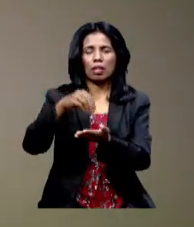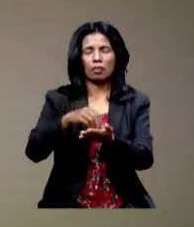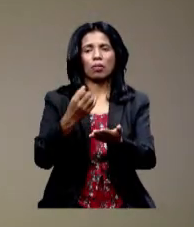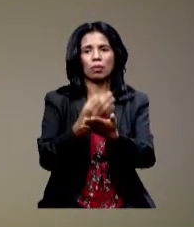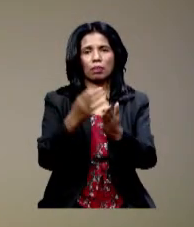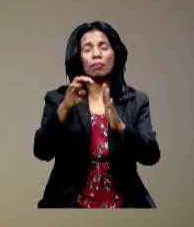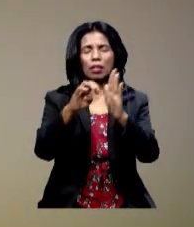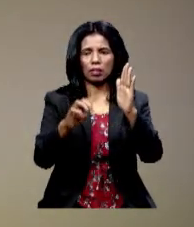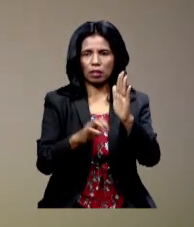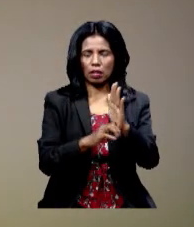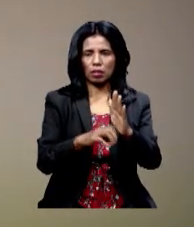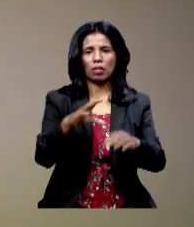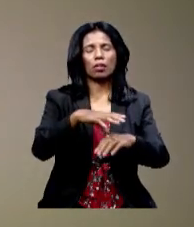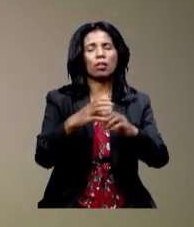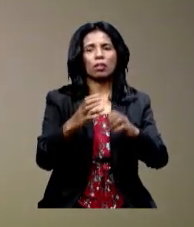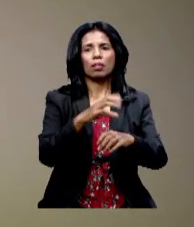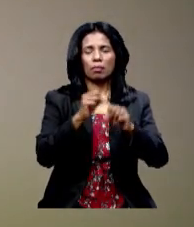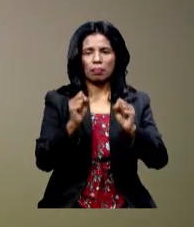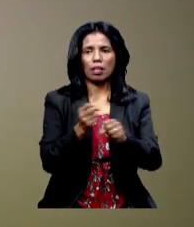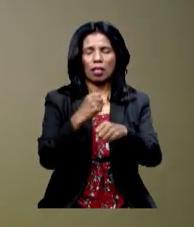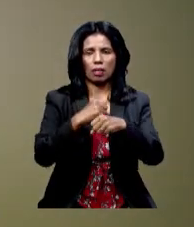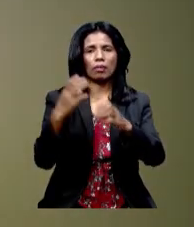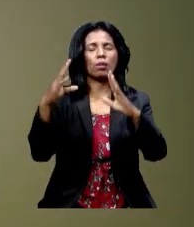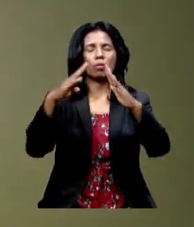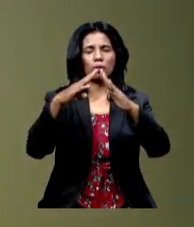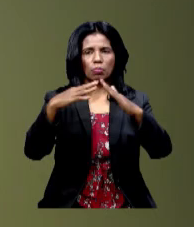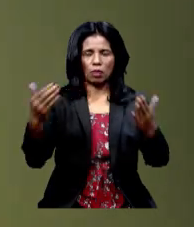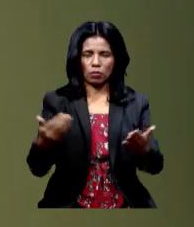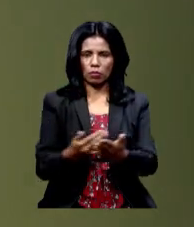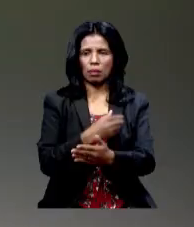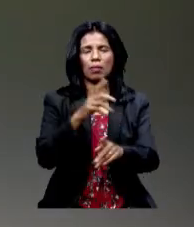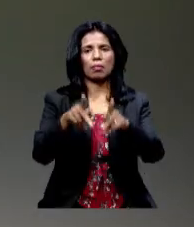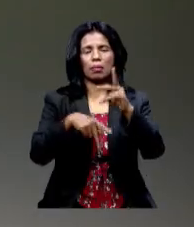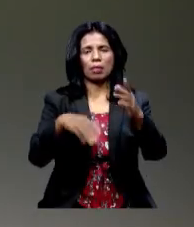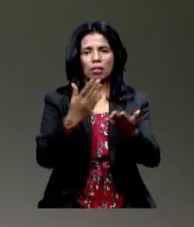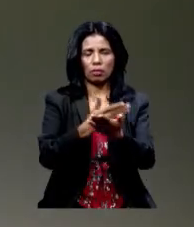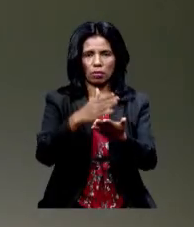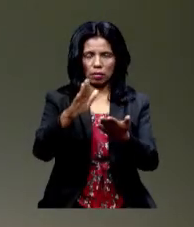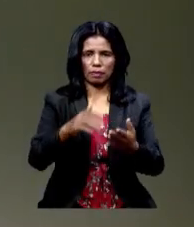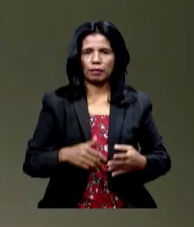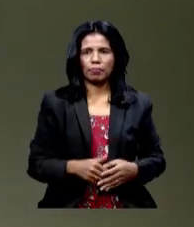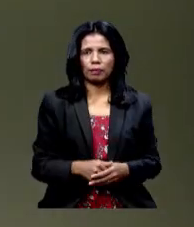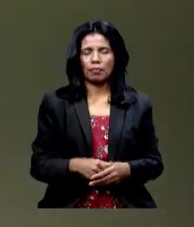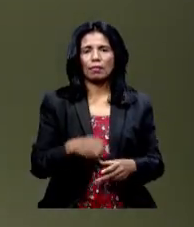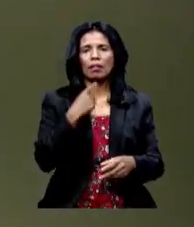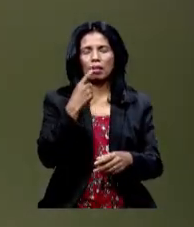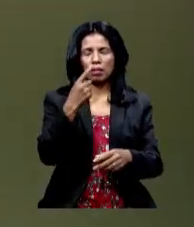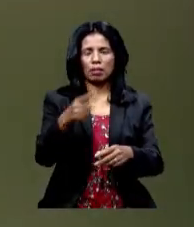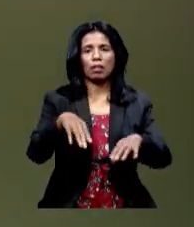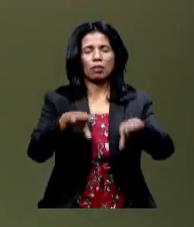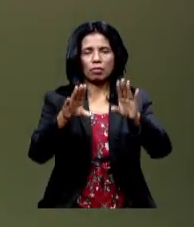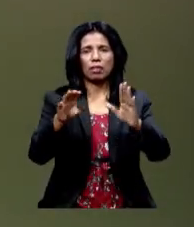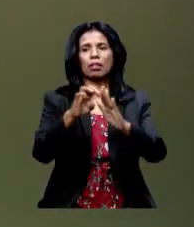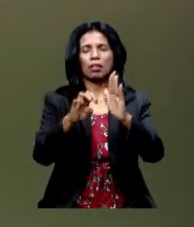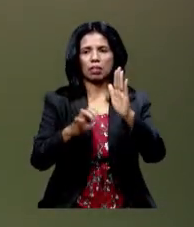nune autoridade Raioa vele halu fali residência fom ba emanebe mak a tu aluga. Arsenio Peixambano fan residência estado